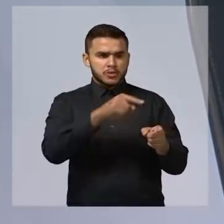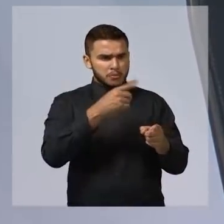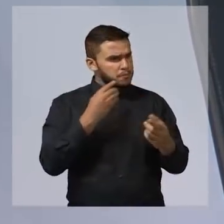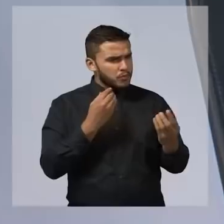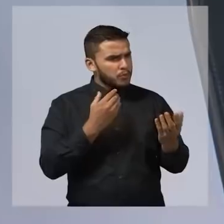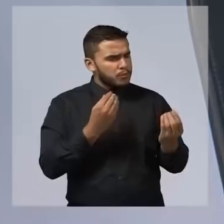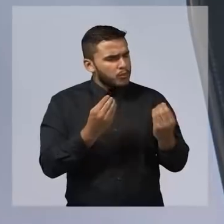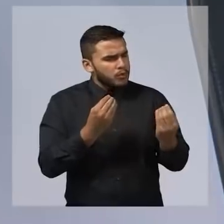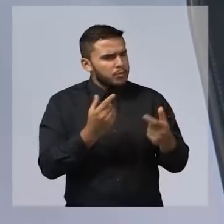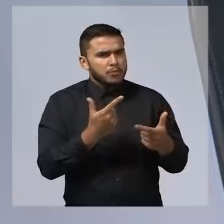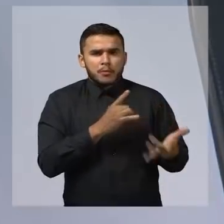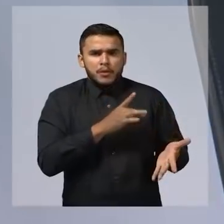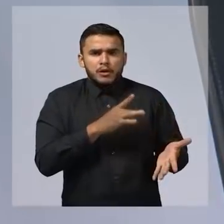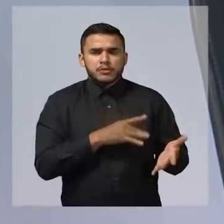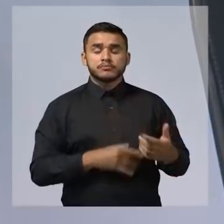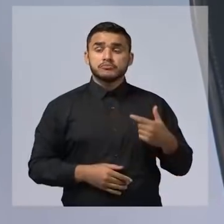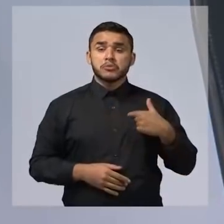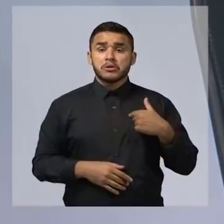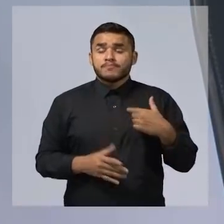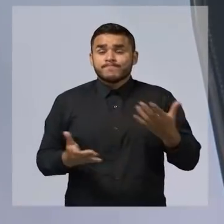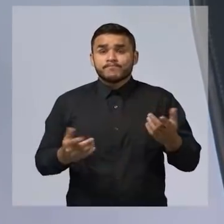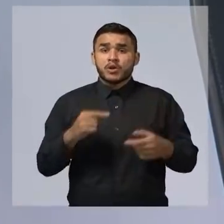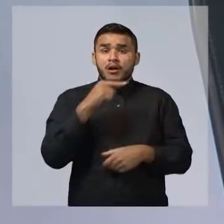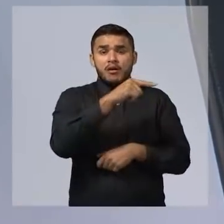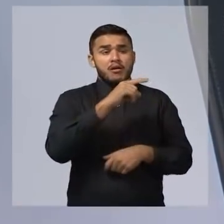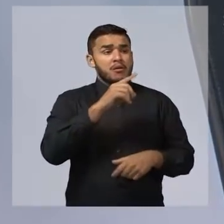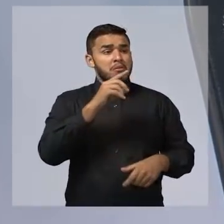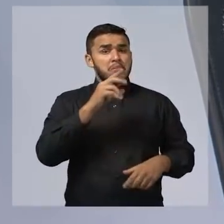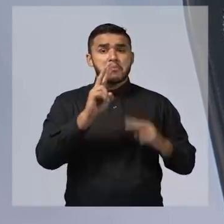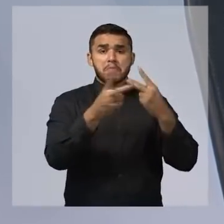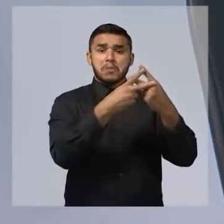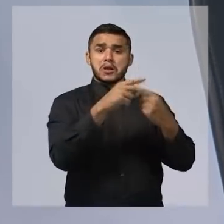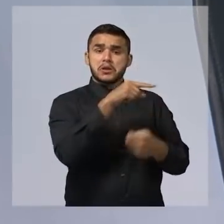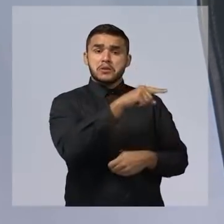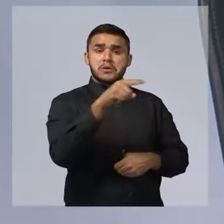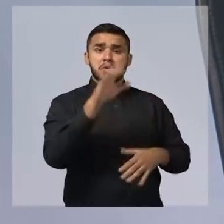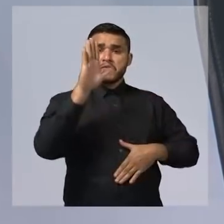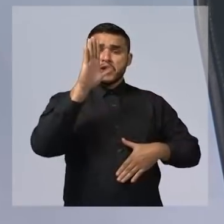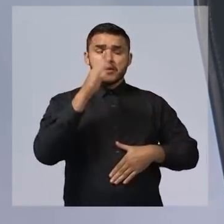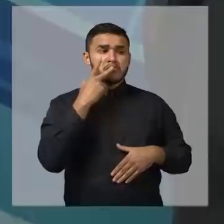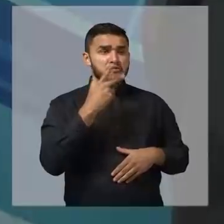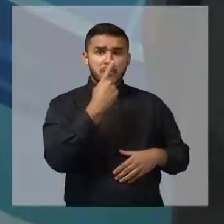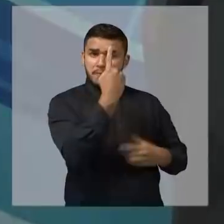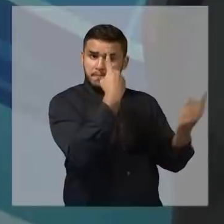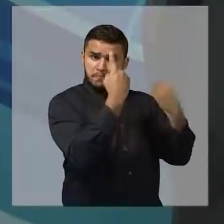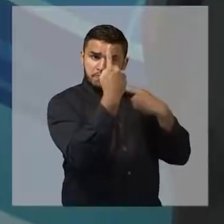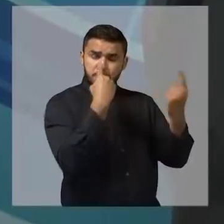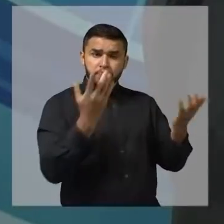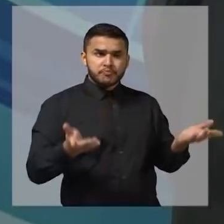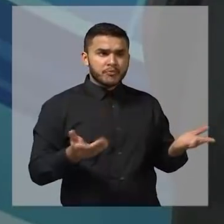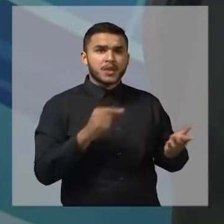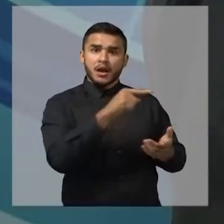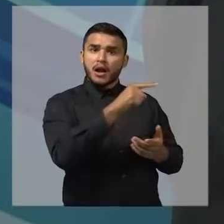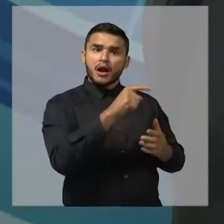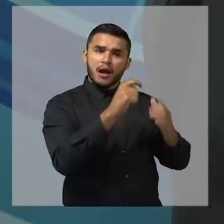senhor ter uma ideia. A palavra do preso tinha mais força. Então, quer dizer, total inversão de valores. Né? Por exemplo,